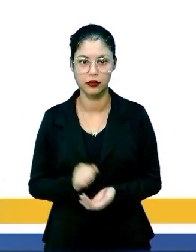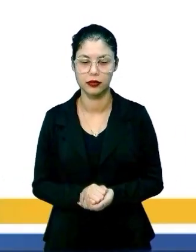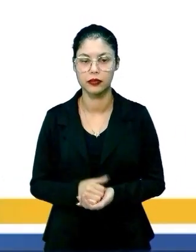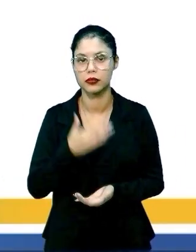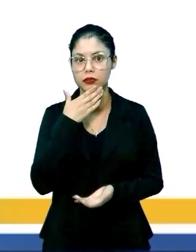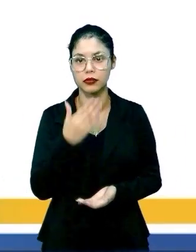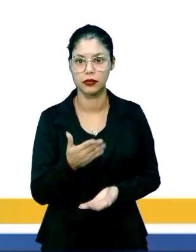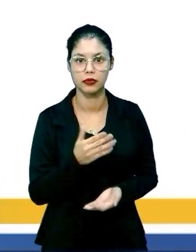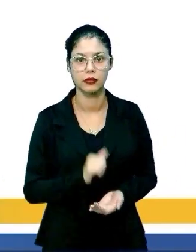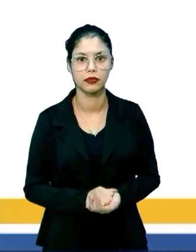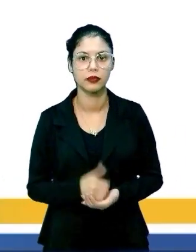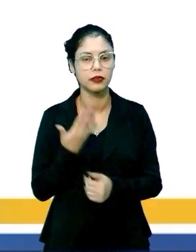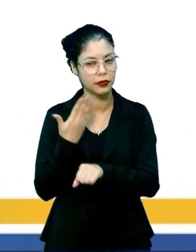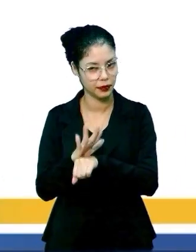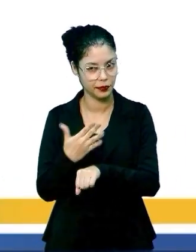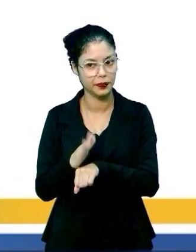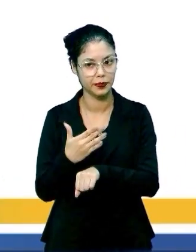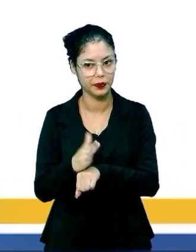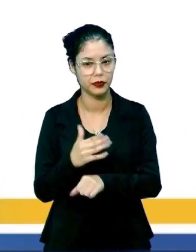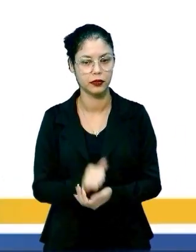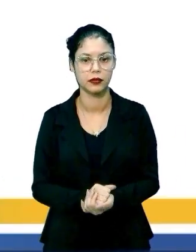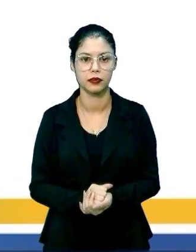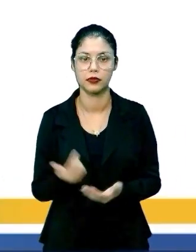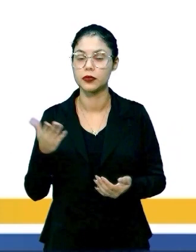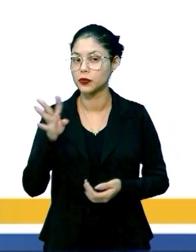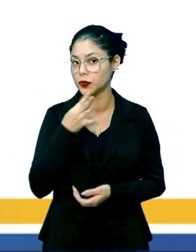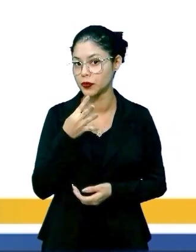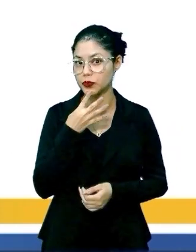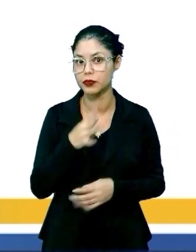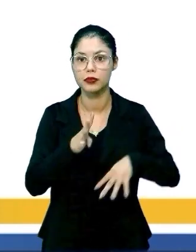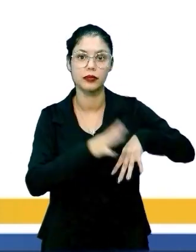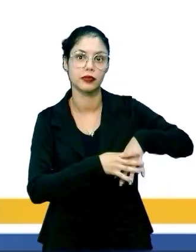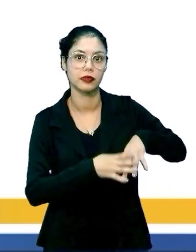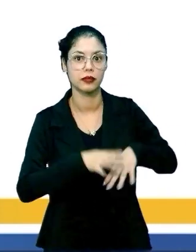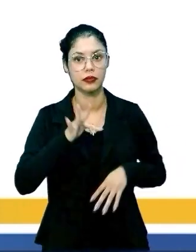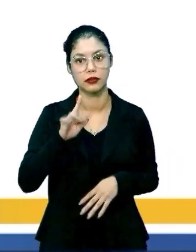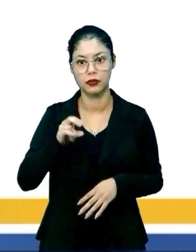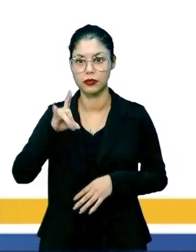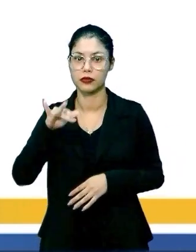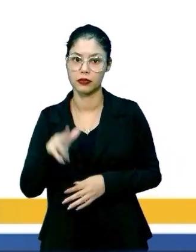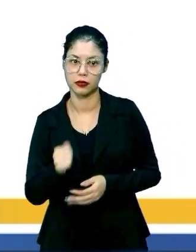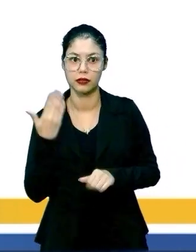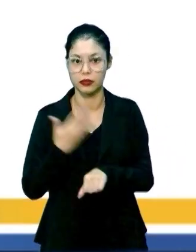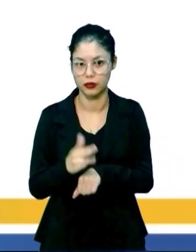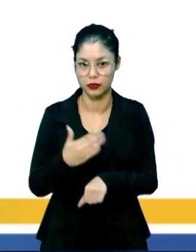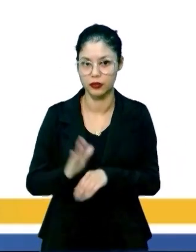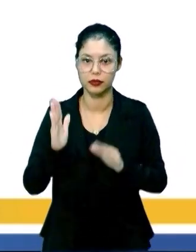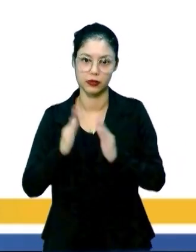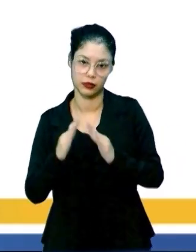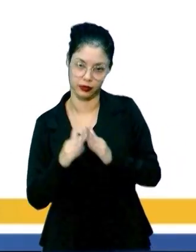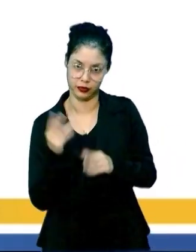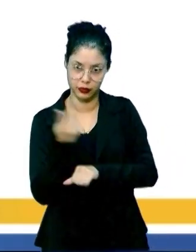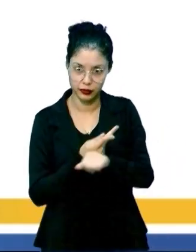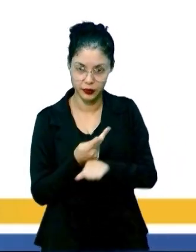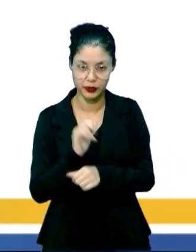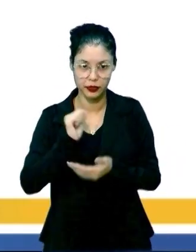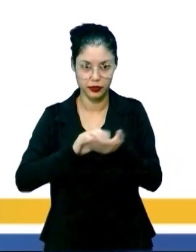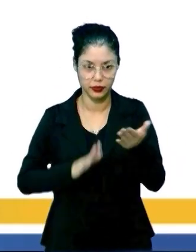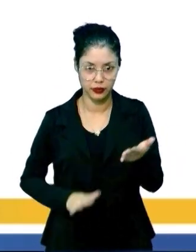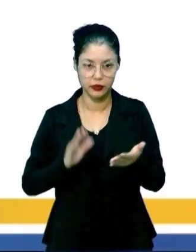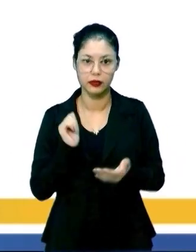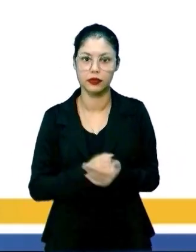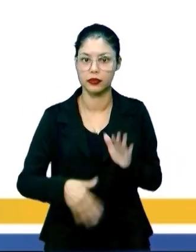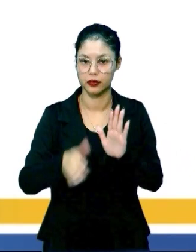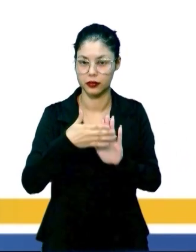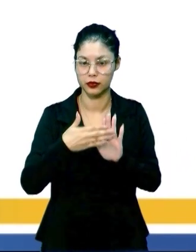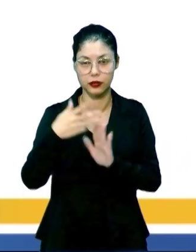eu peço que você pratique. Agora que você conhece matemática financeira, treine aí na sua casa e procure realizar